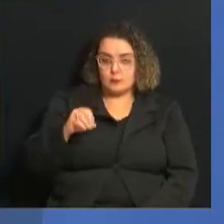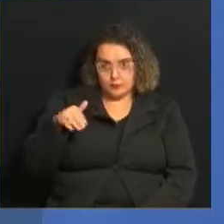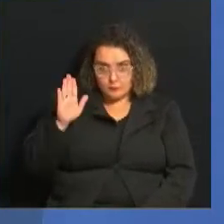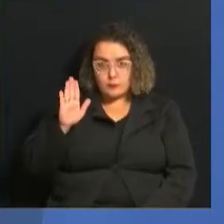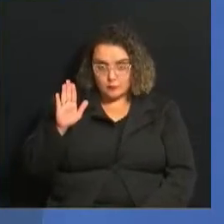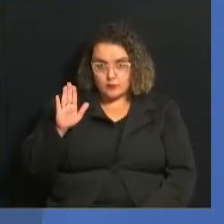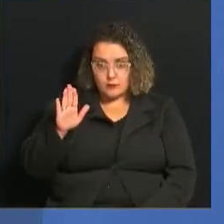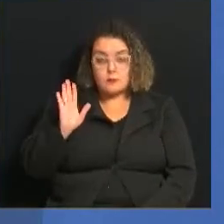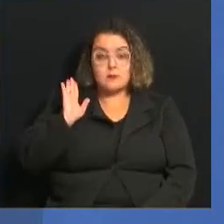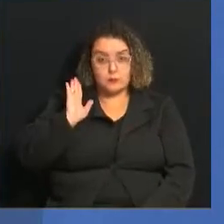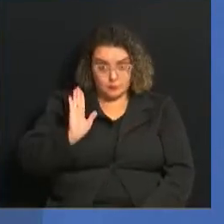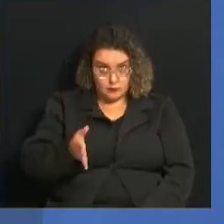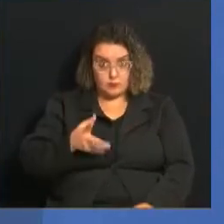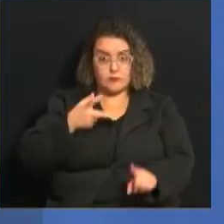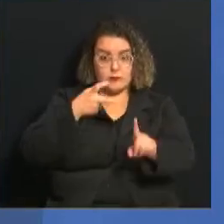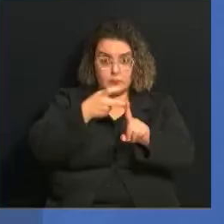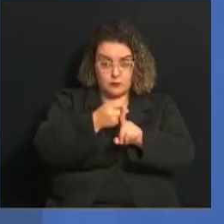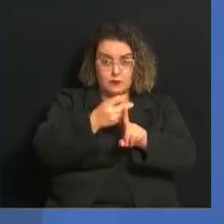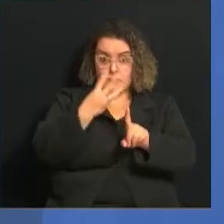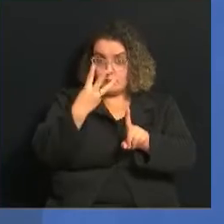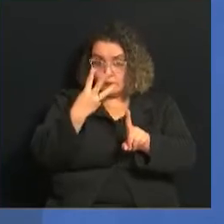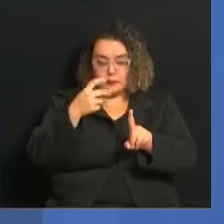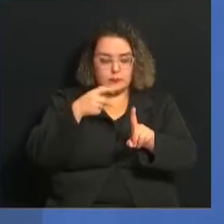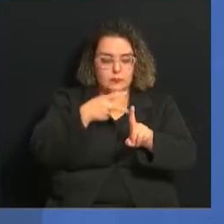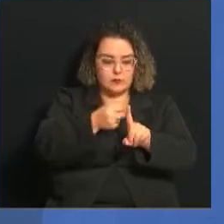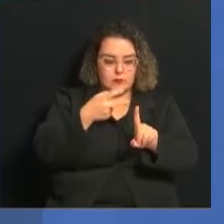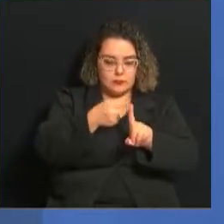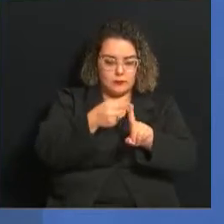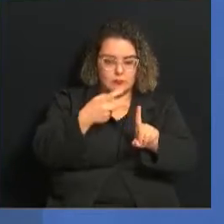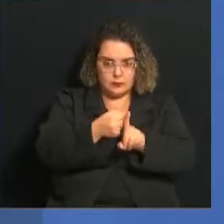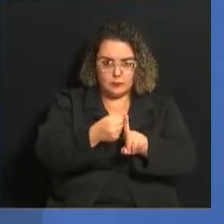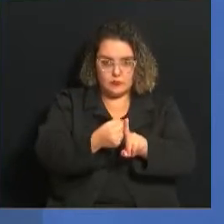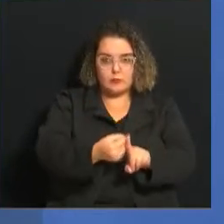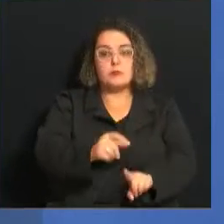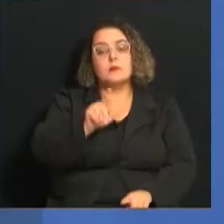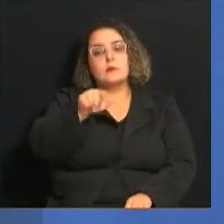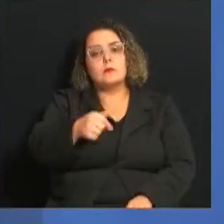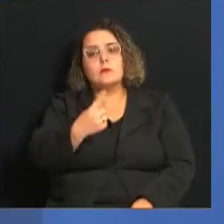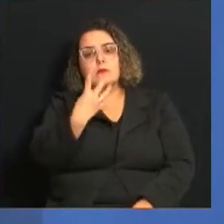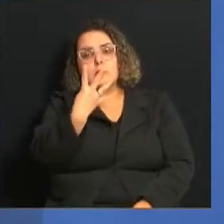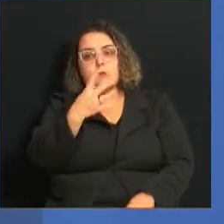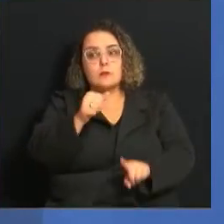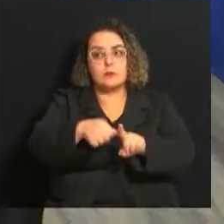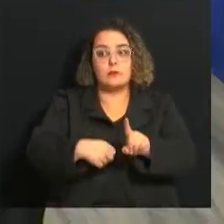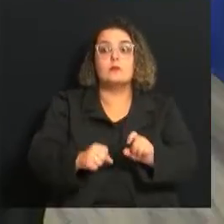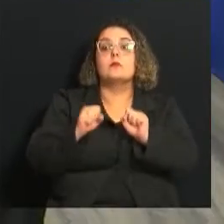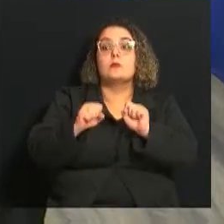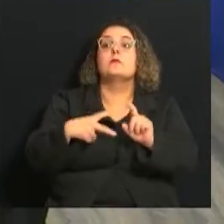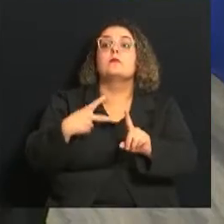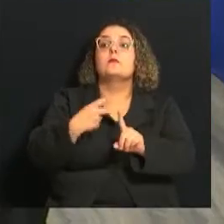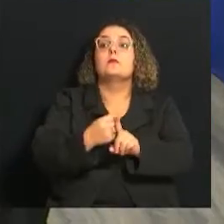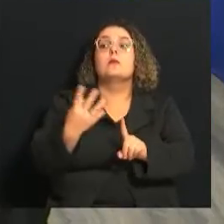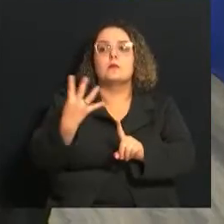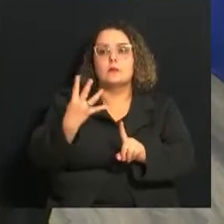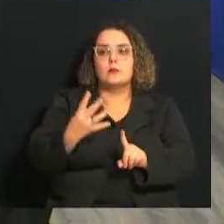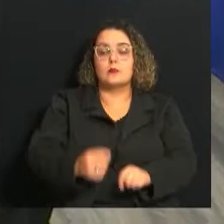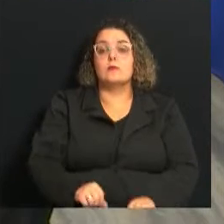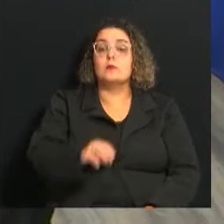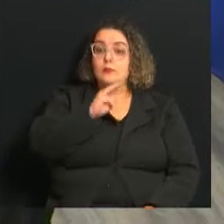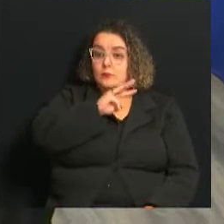já tomou a 3ª dose há pelo menos 4 meses, é hora então de fazer esse novo reforço. Olha, lá no